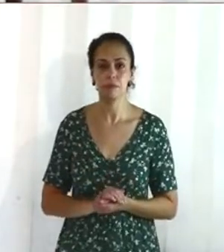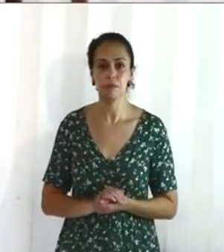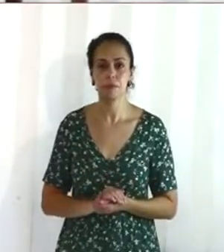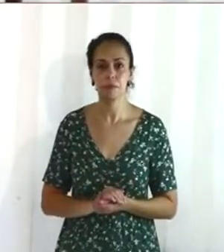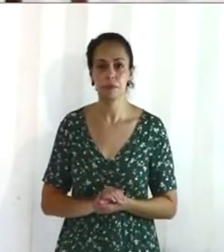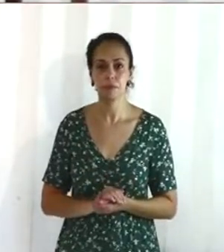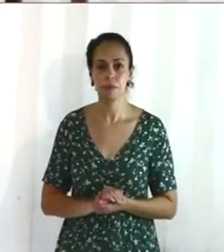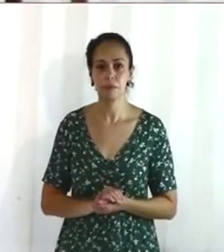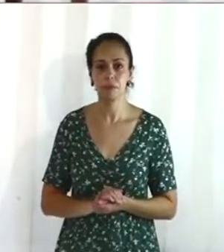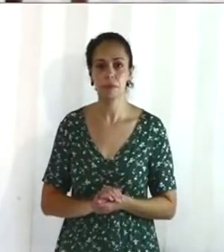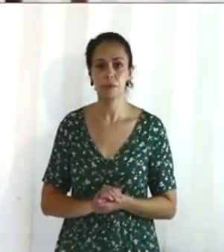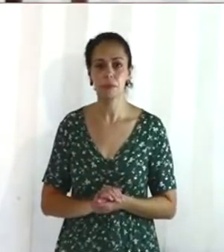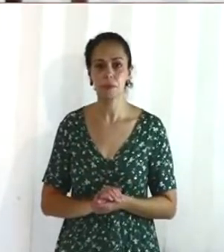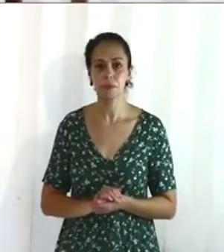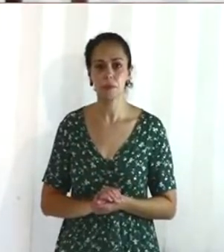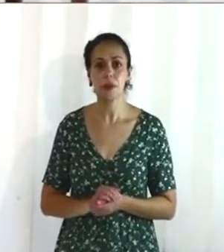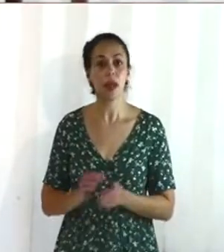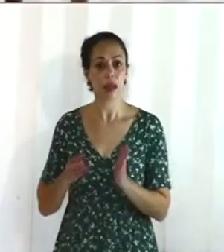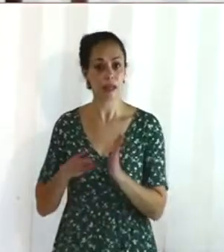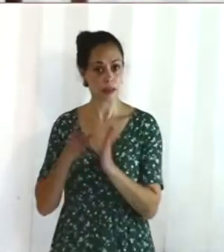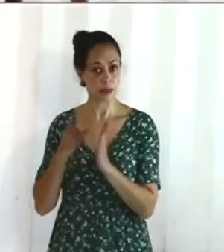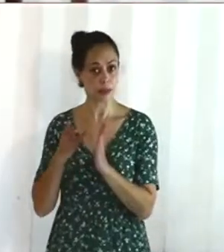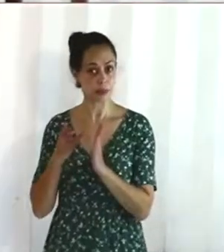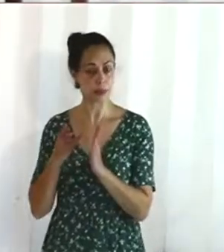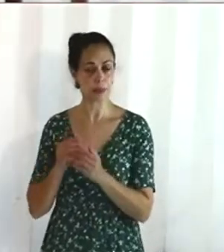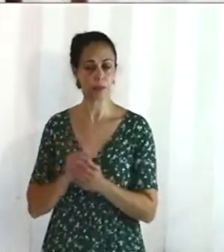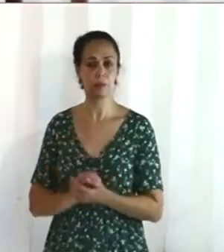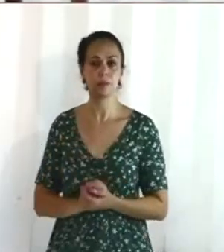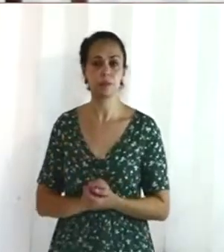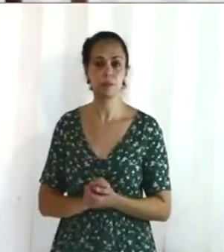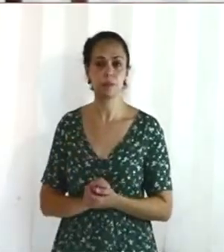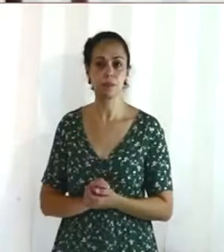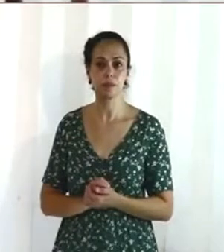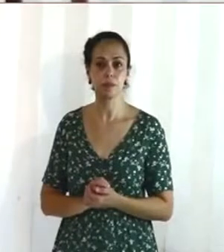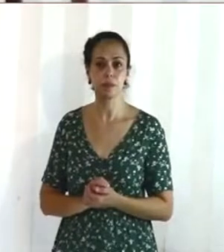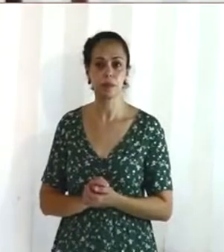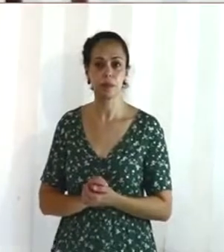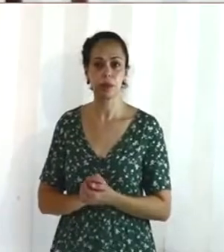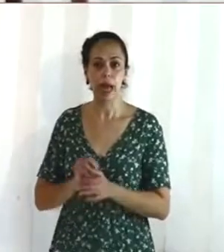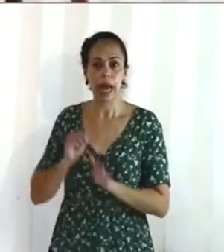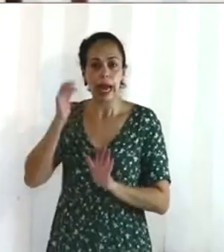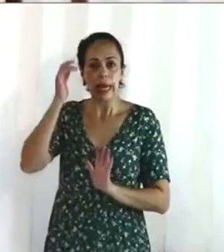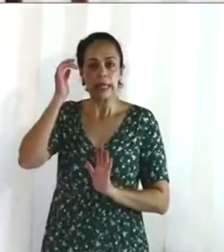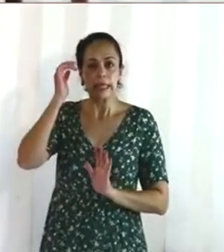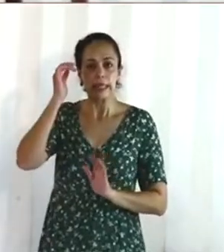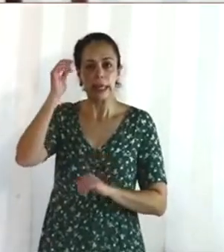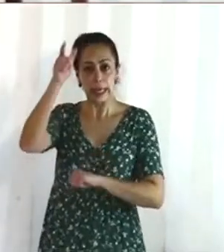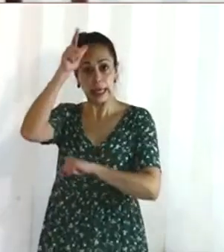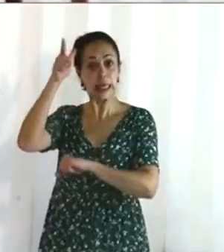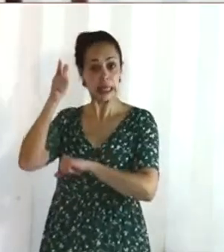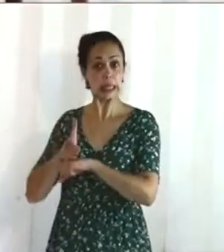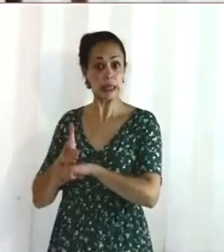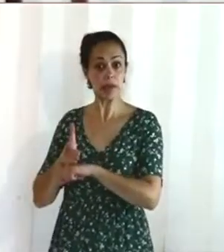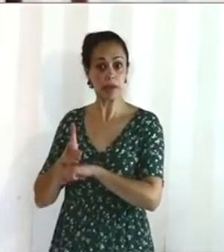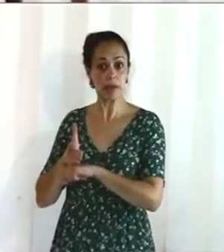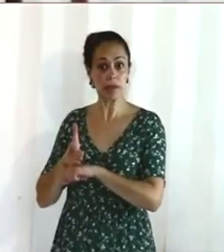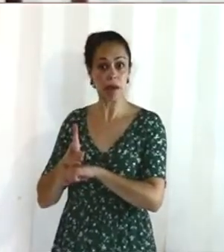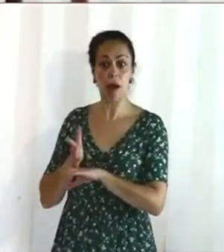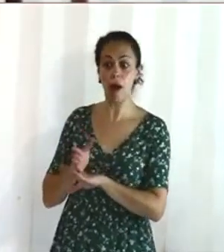de que os mestres dessa filosofia eram os iluminados. Eles tinham uma